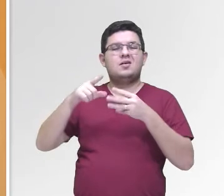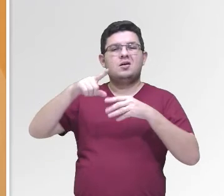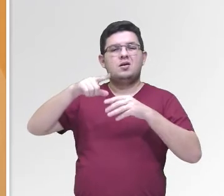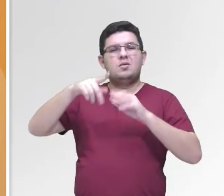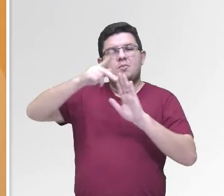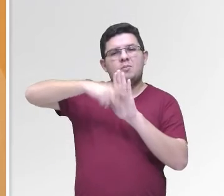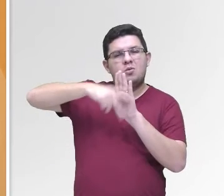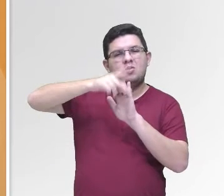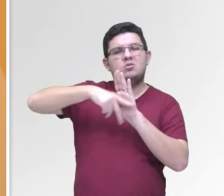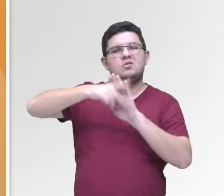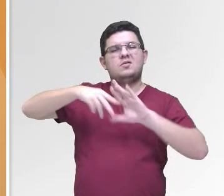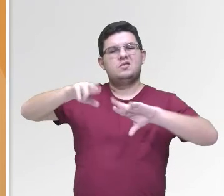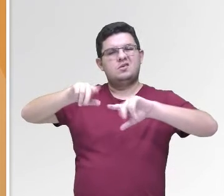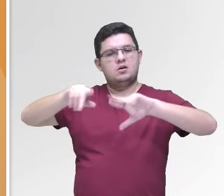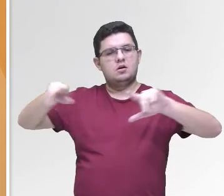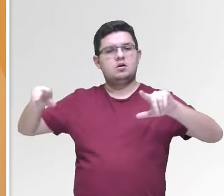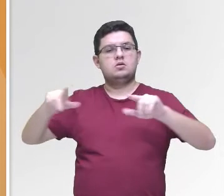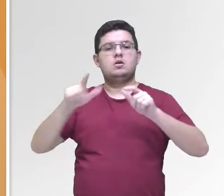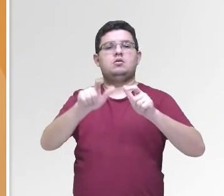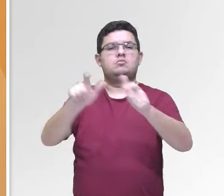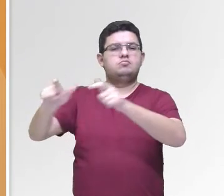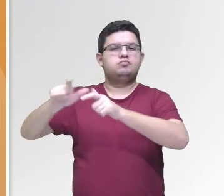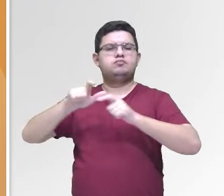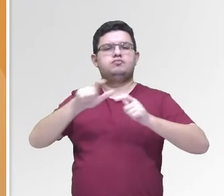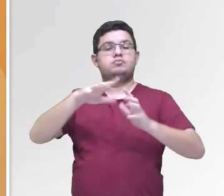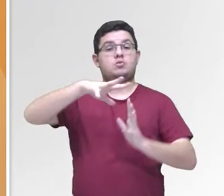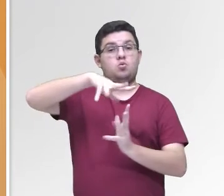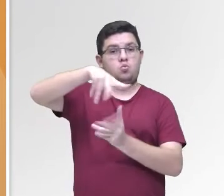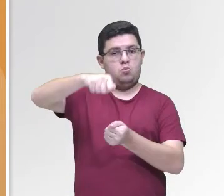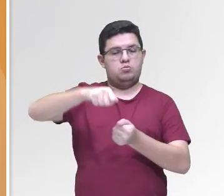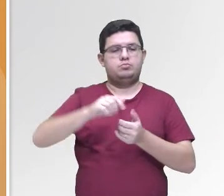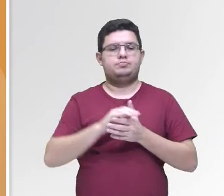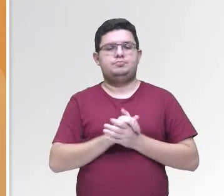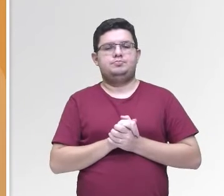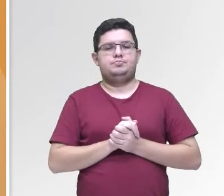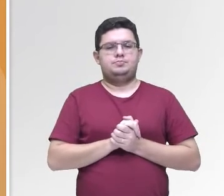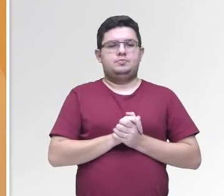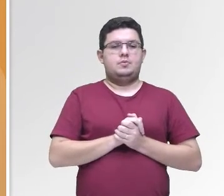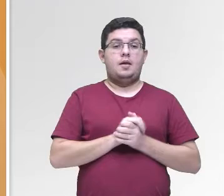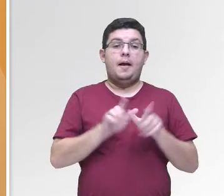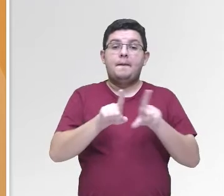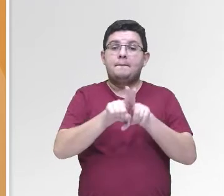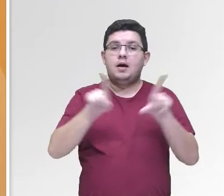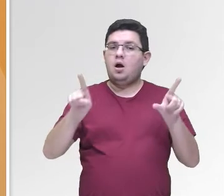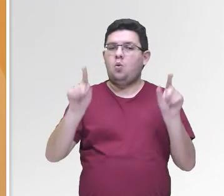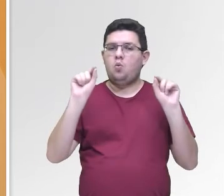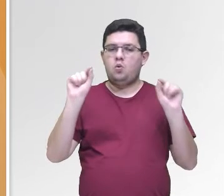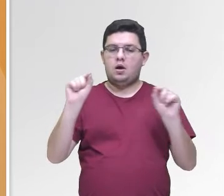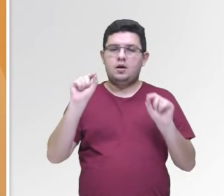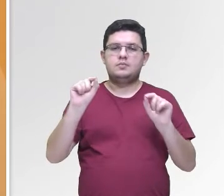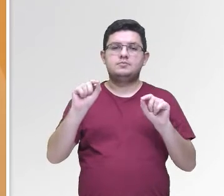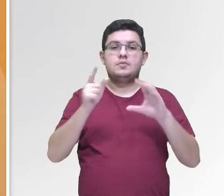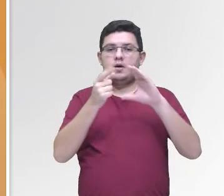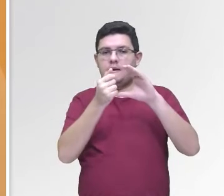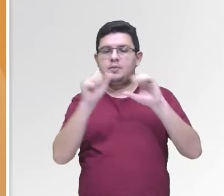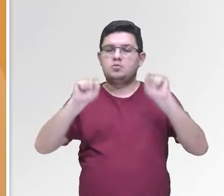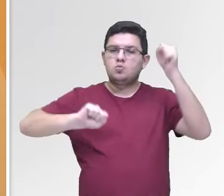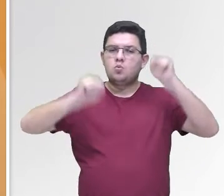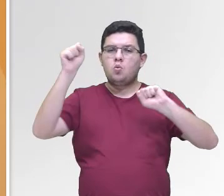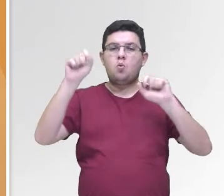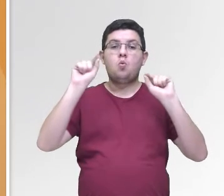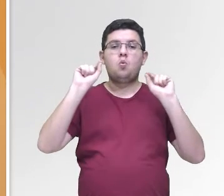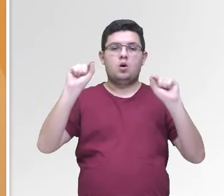em diferentes lugares do mundo, ok? Só que no capitalismo industrial,